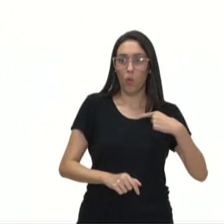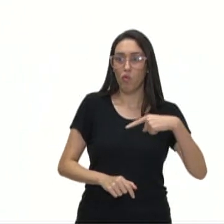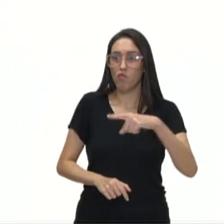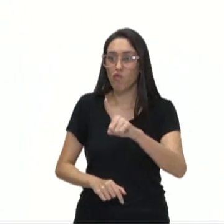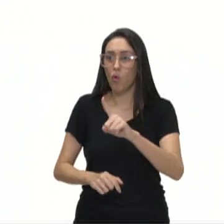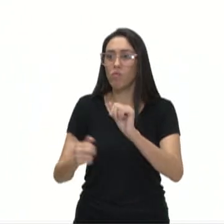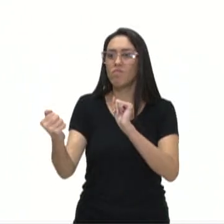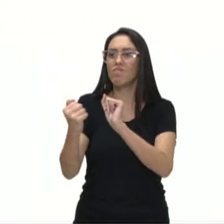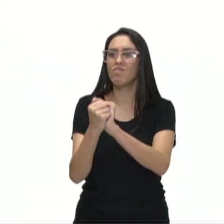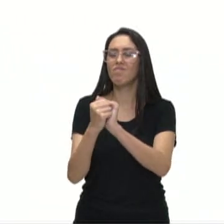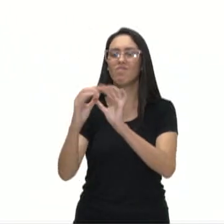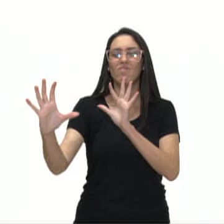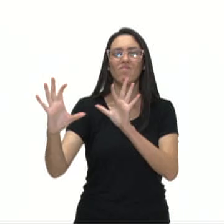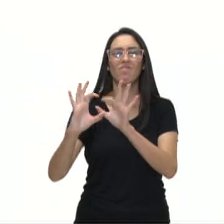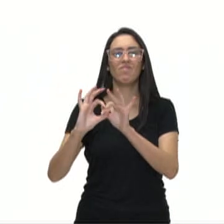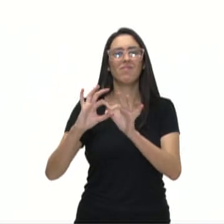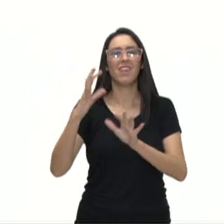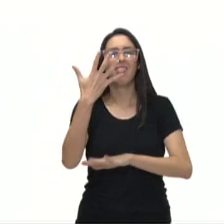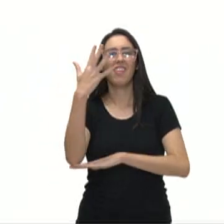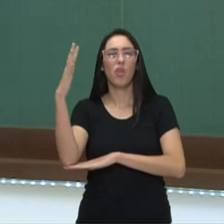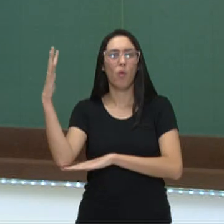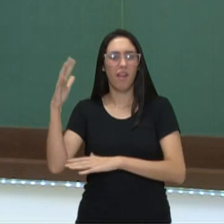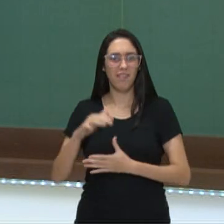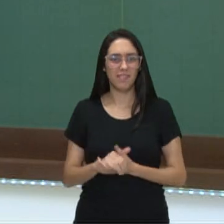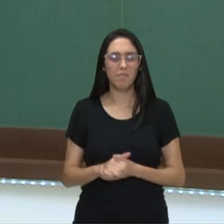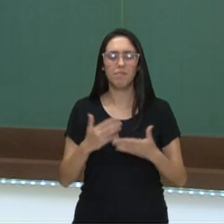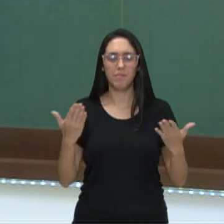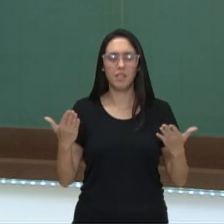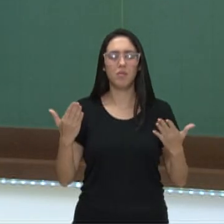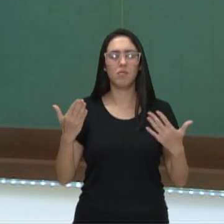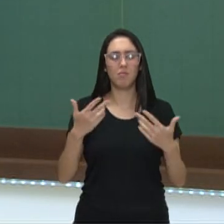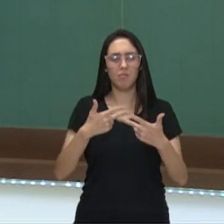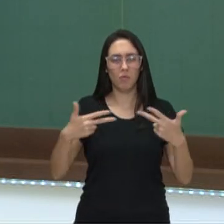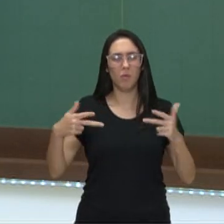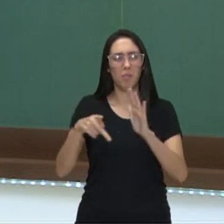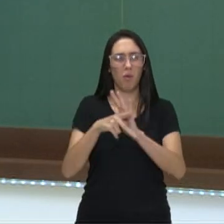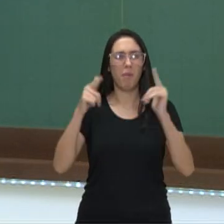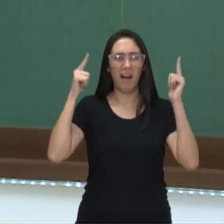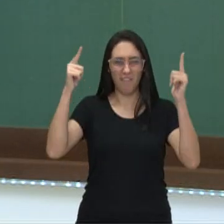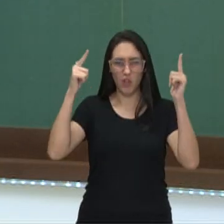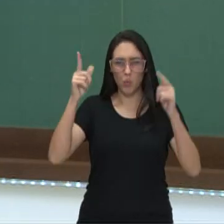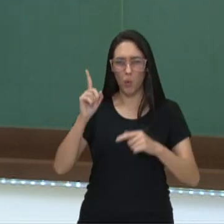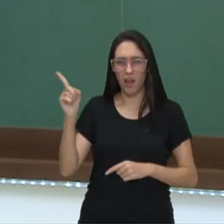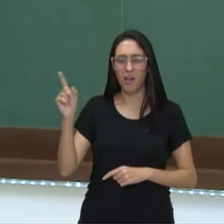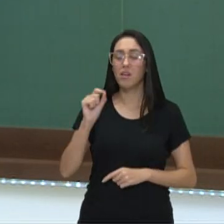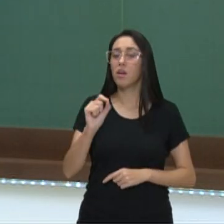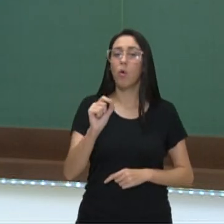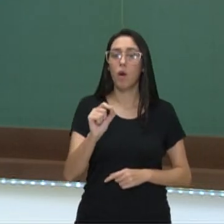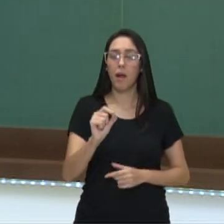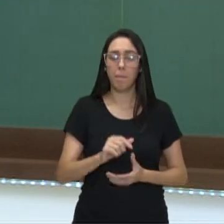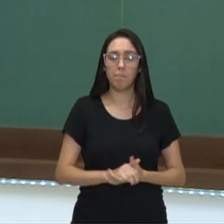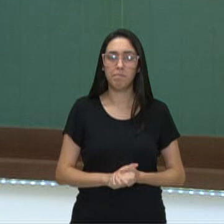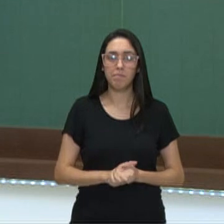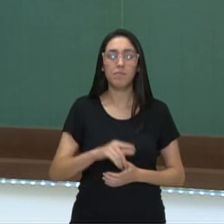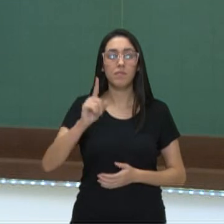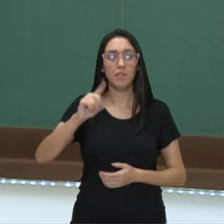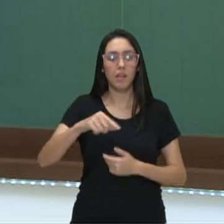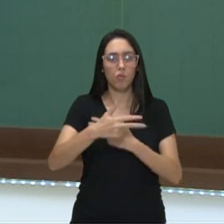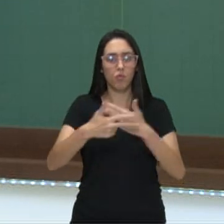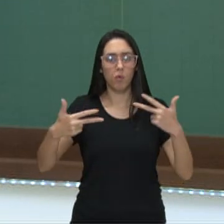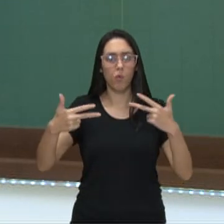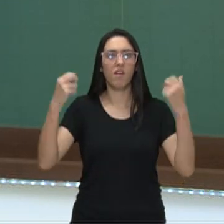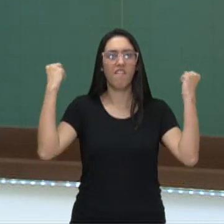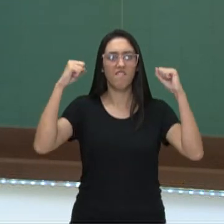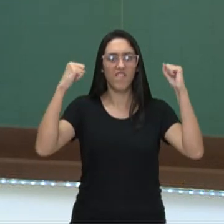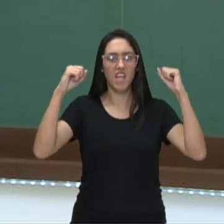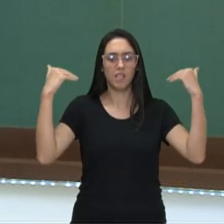natureza de um modo geral. Então, quando a gente fala de práticas de aventura, a gente está relacionando o quê? Uma atividade física